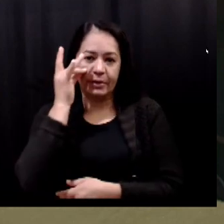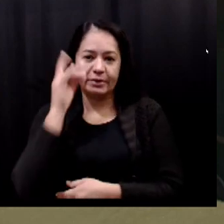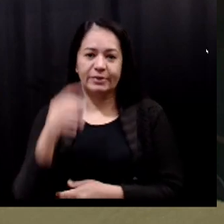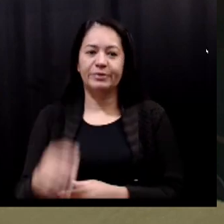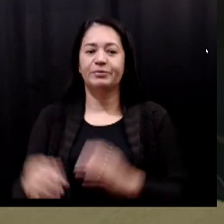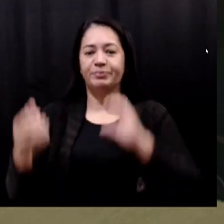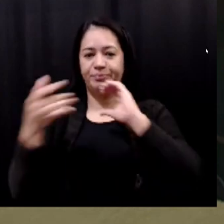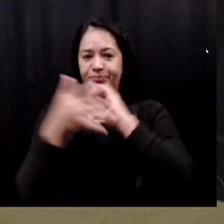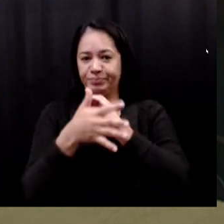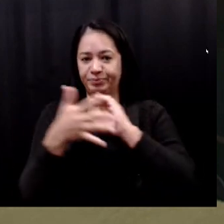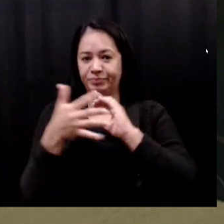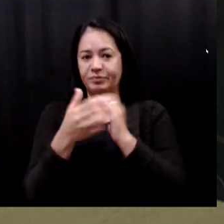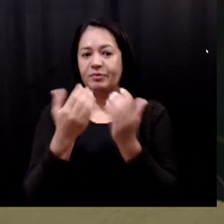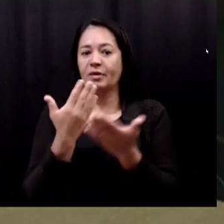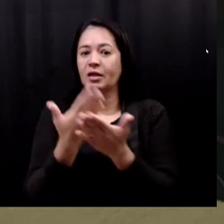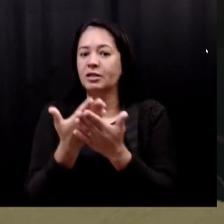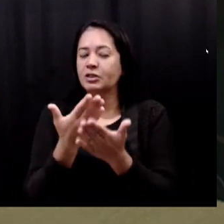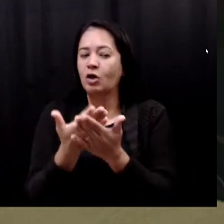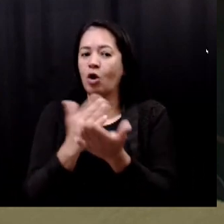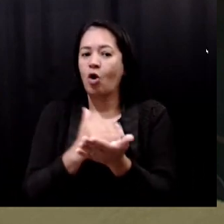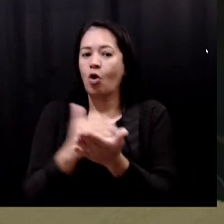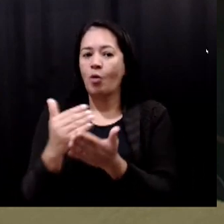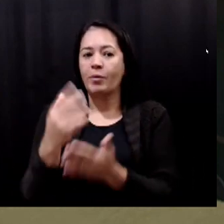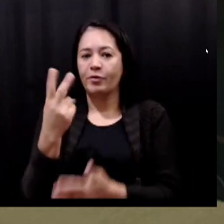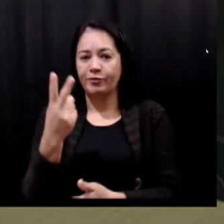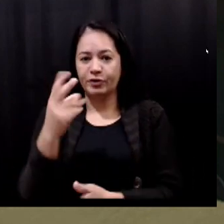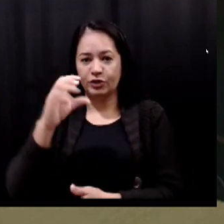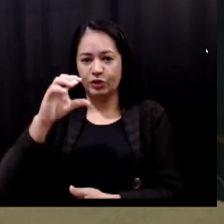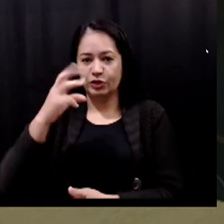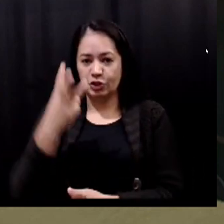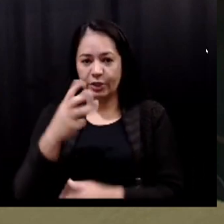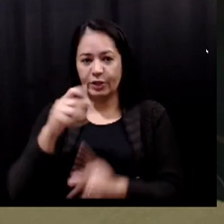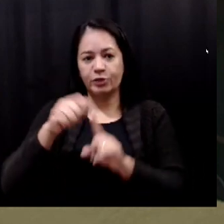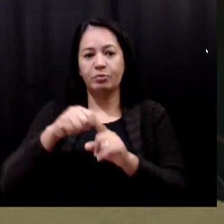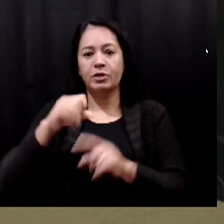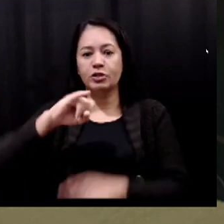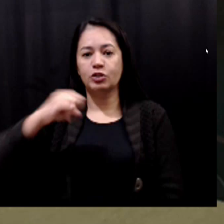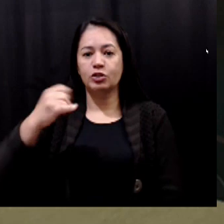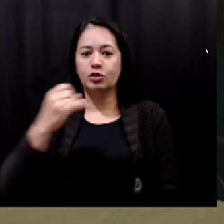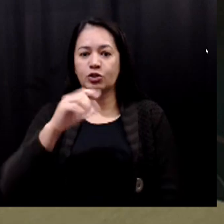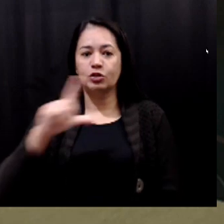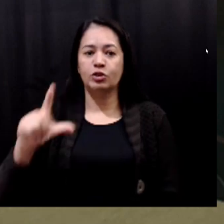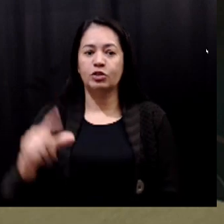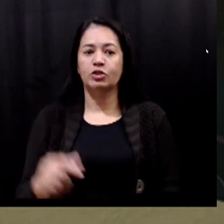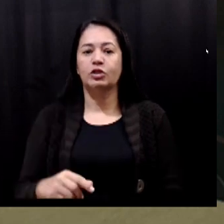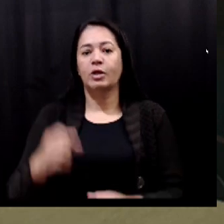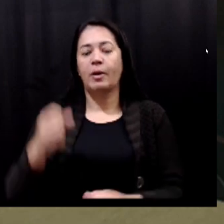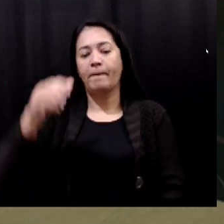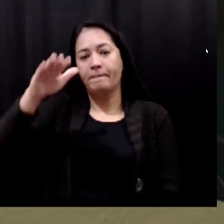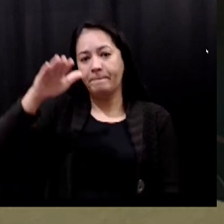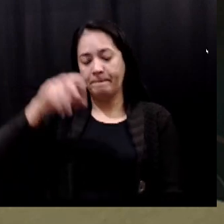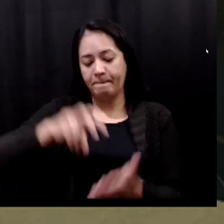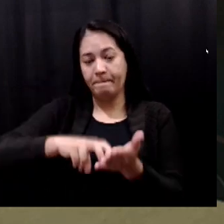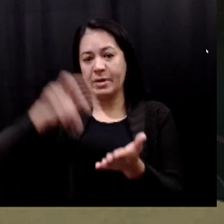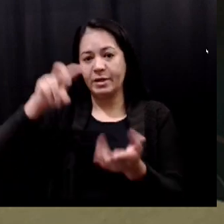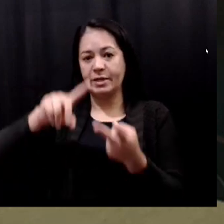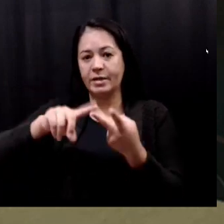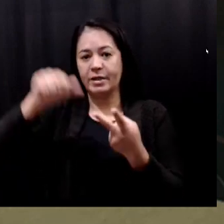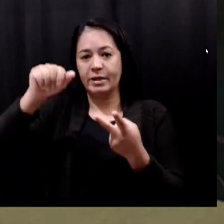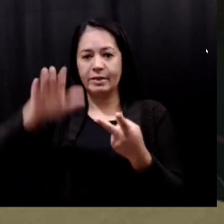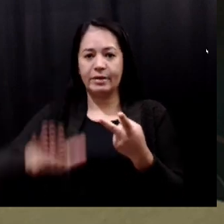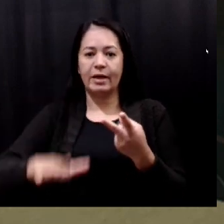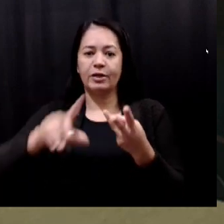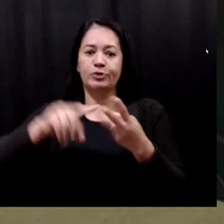têm início previsto para o dia 23 de julho e vão ocorrer em 3 turnos, manhã, tarde e noite. E